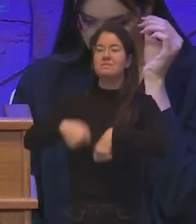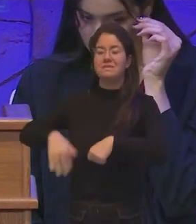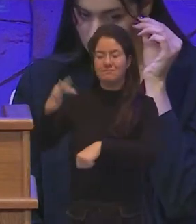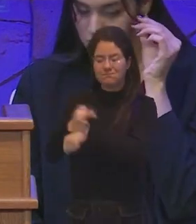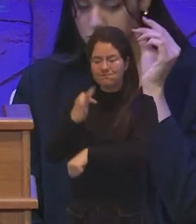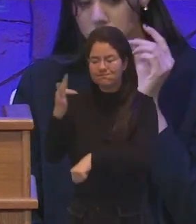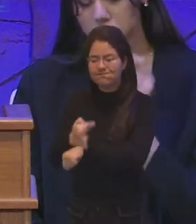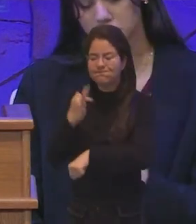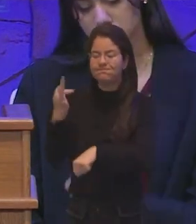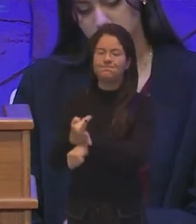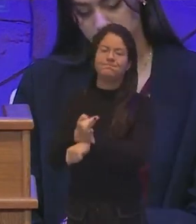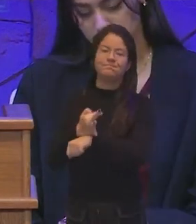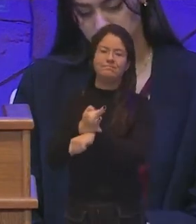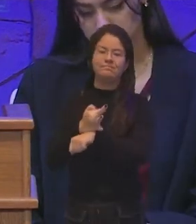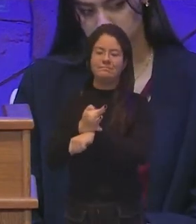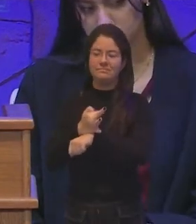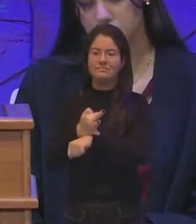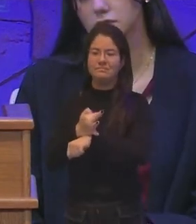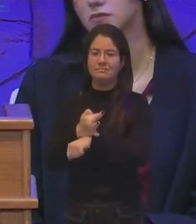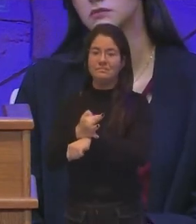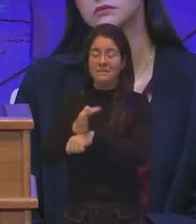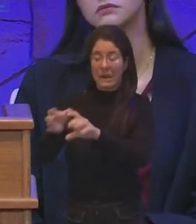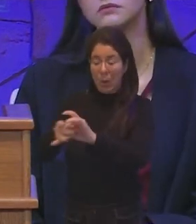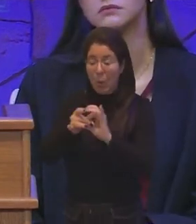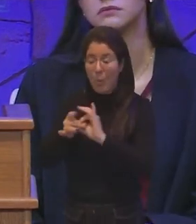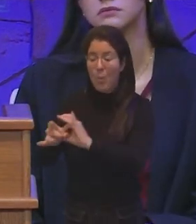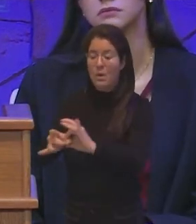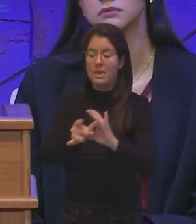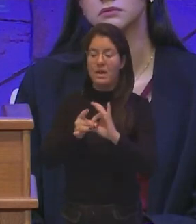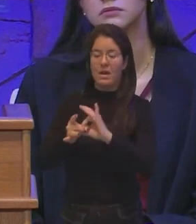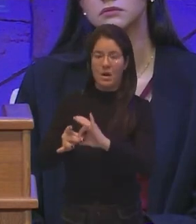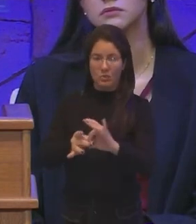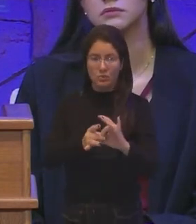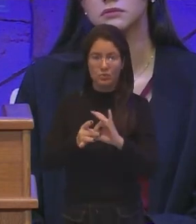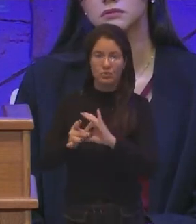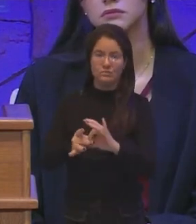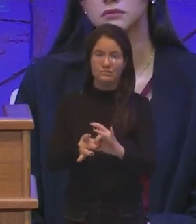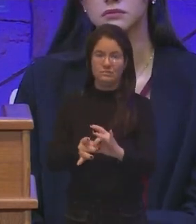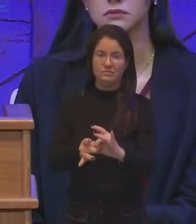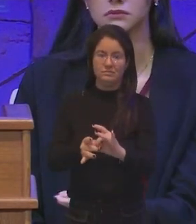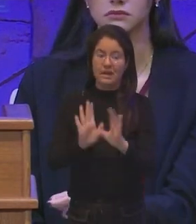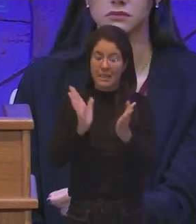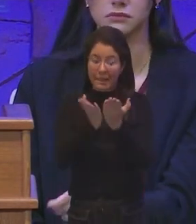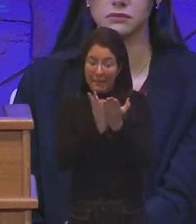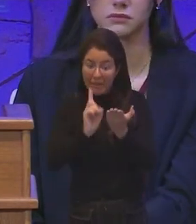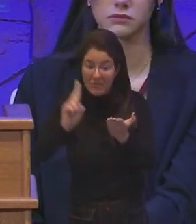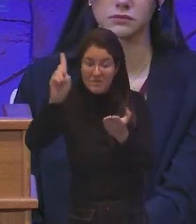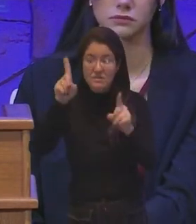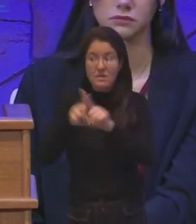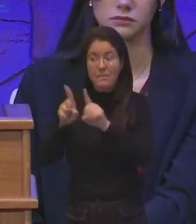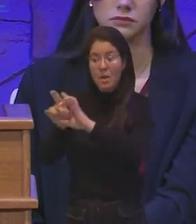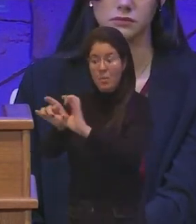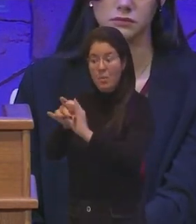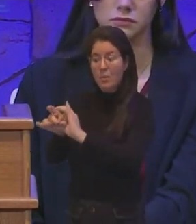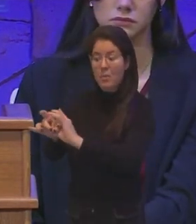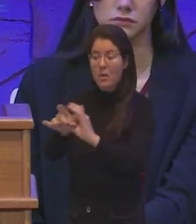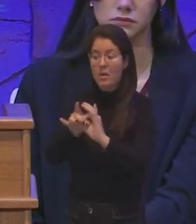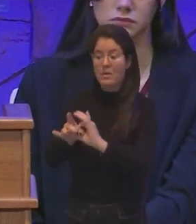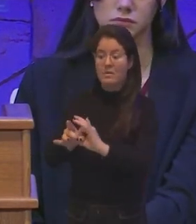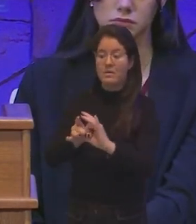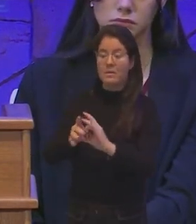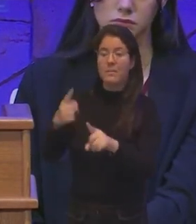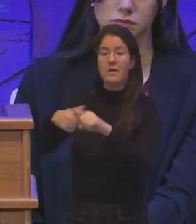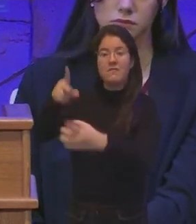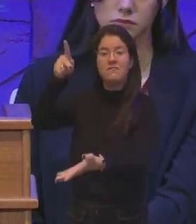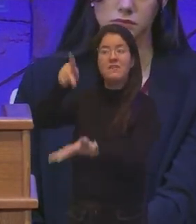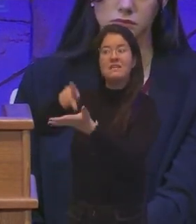na doutrina, mas na comunhão, nos apegando às verdades espirituais